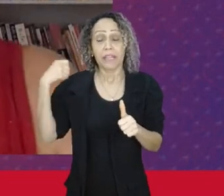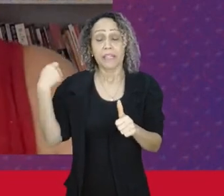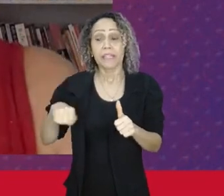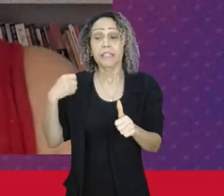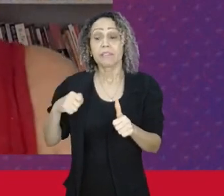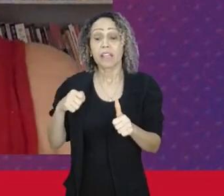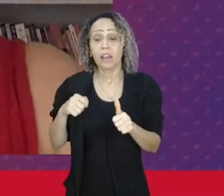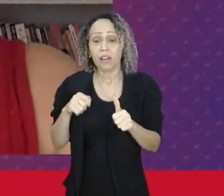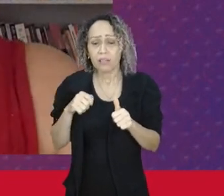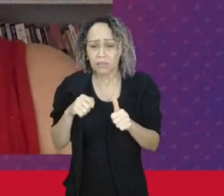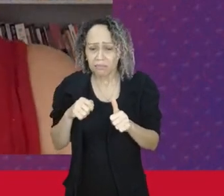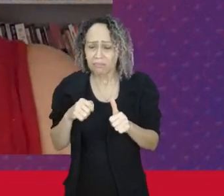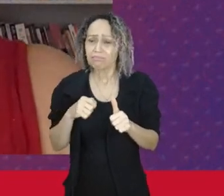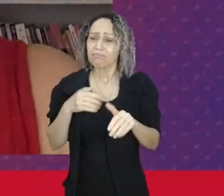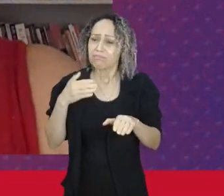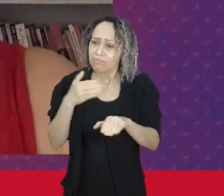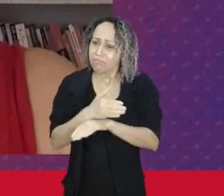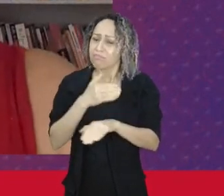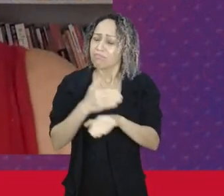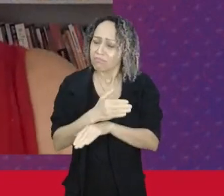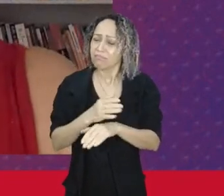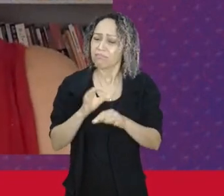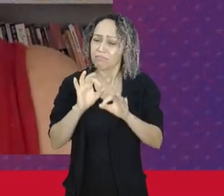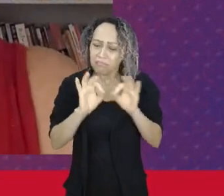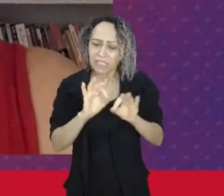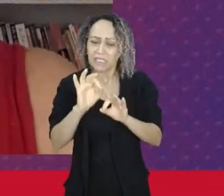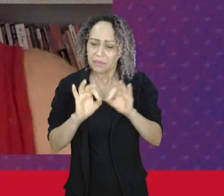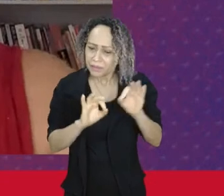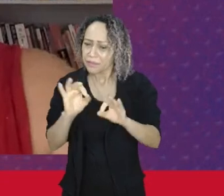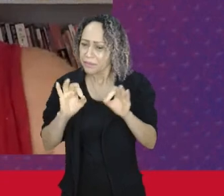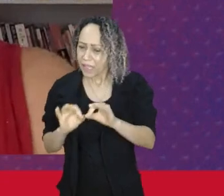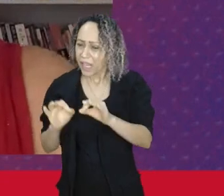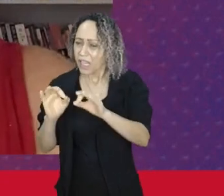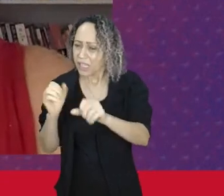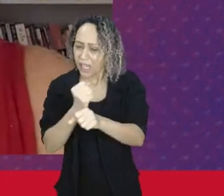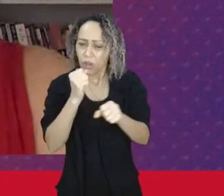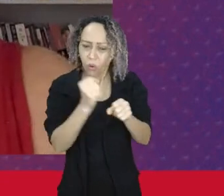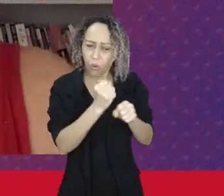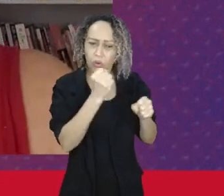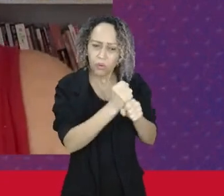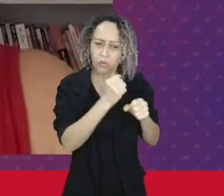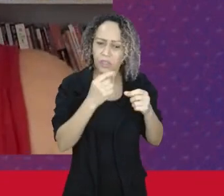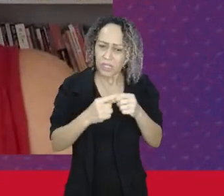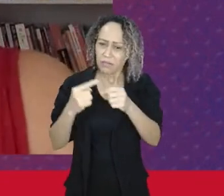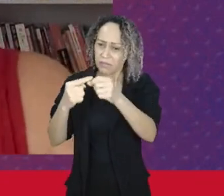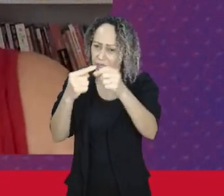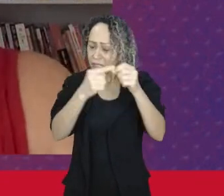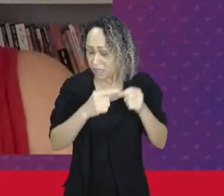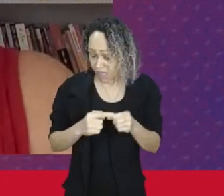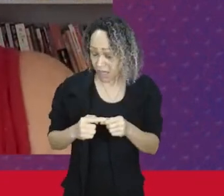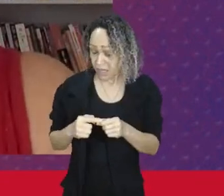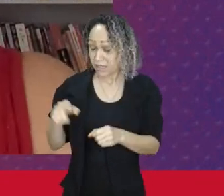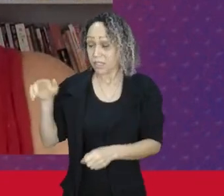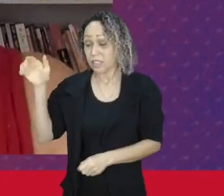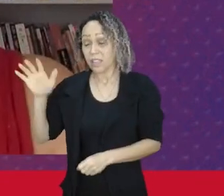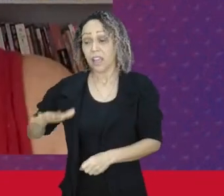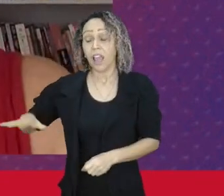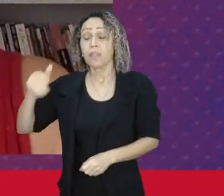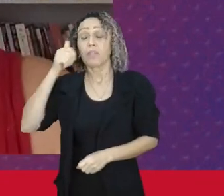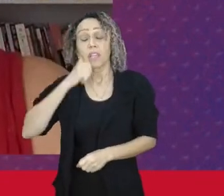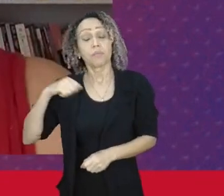da cidade, onde elas vivem, que elas possam dizer suas experiências, que elas